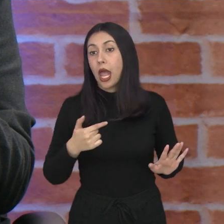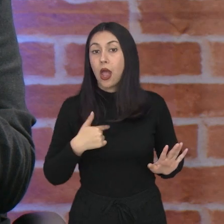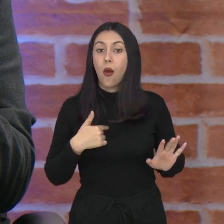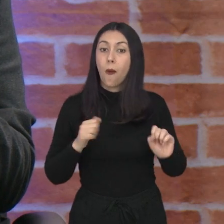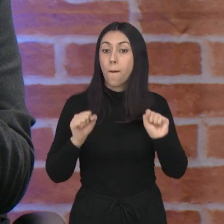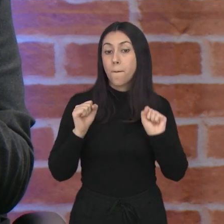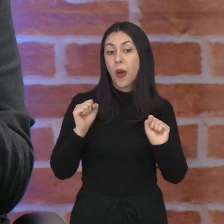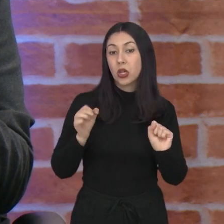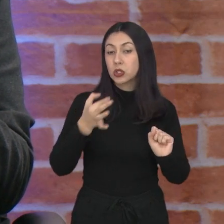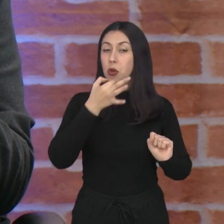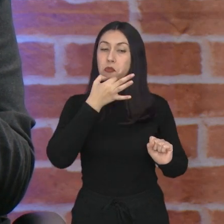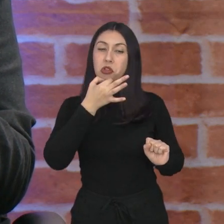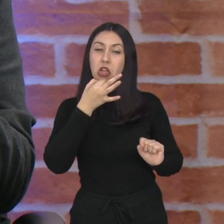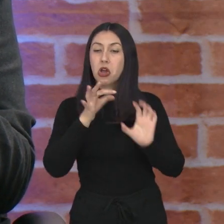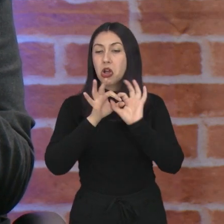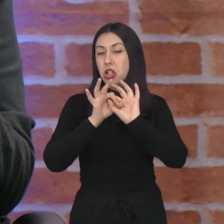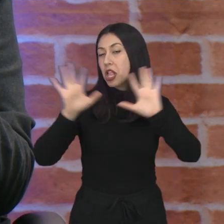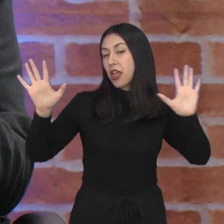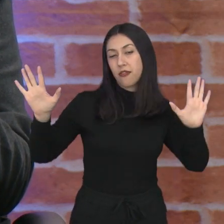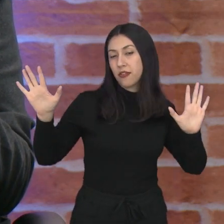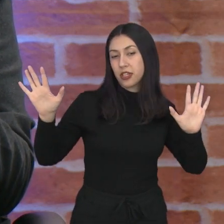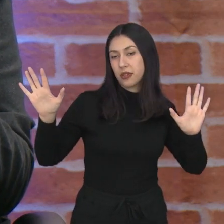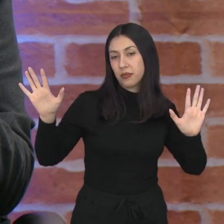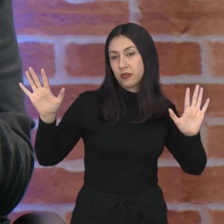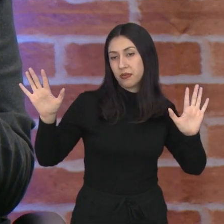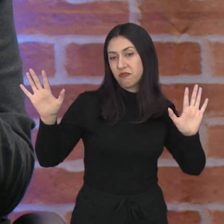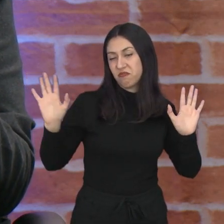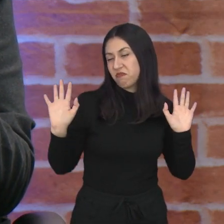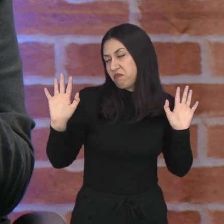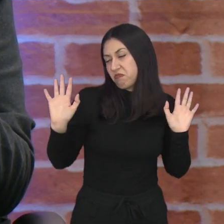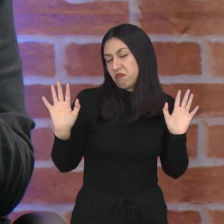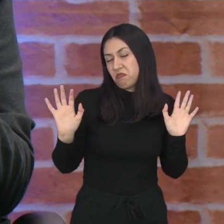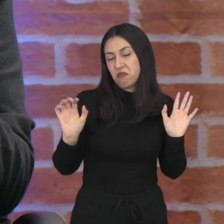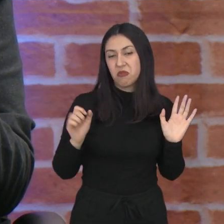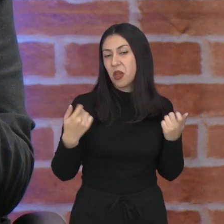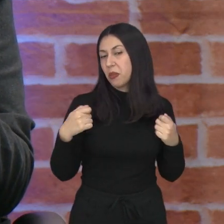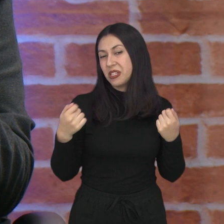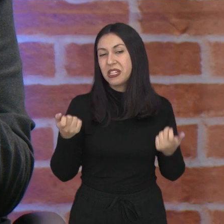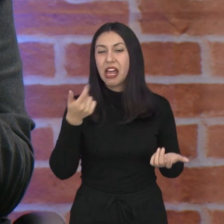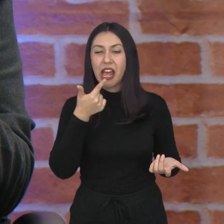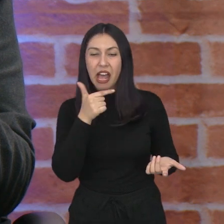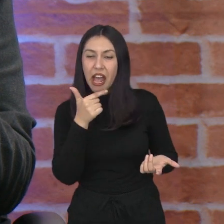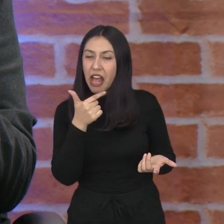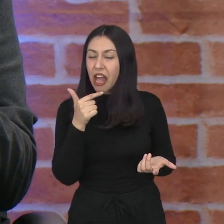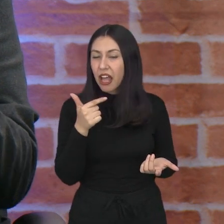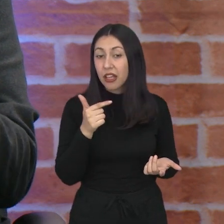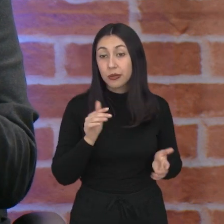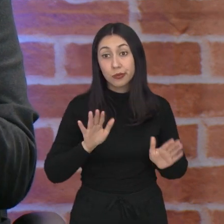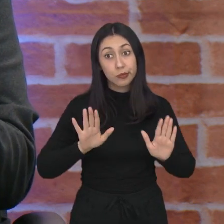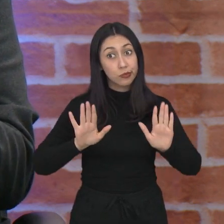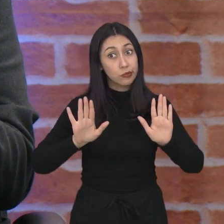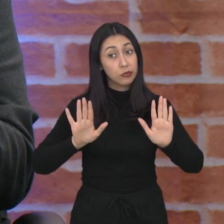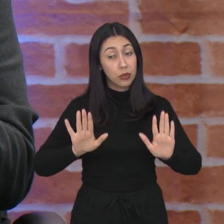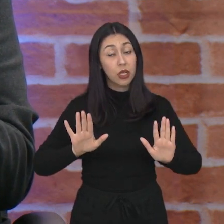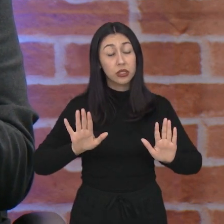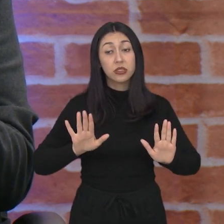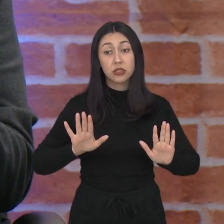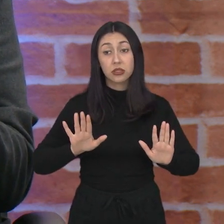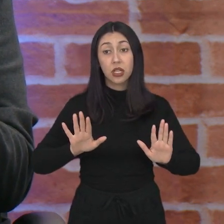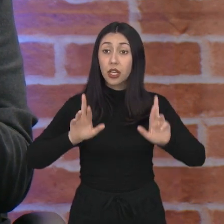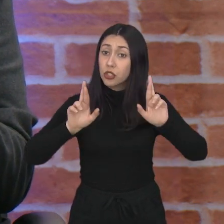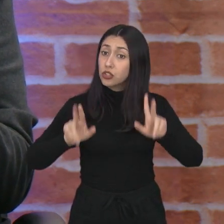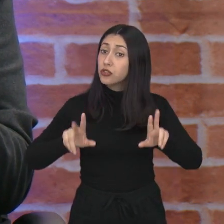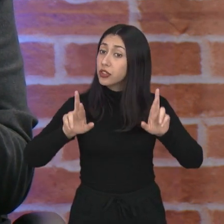posso falar qualquer coisa, desde que seja engraçada, desde que tenha humor. No entanto, eu acho